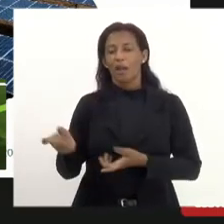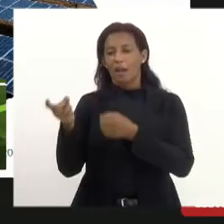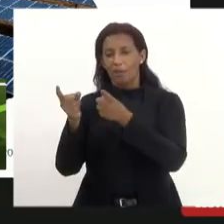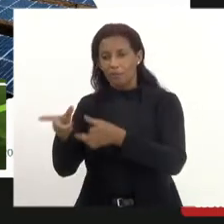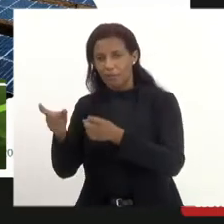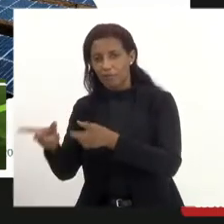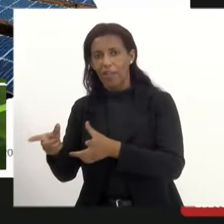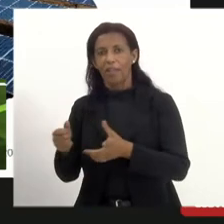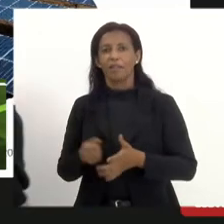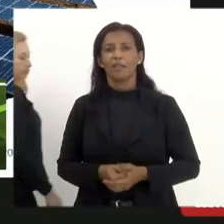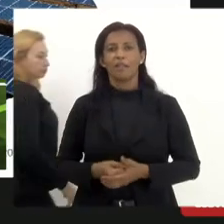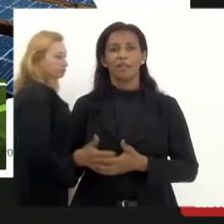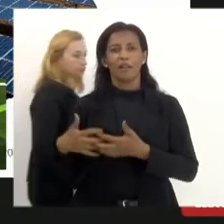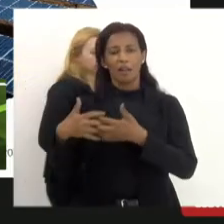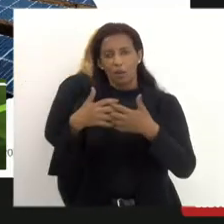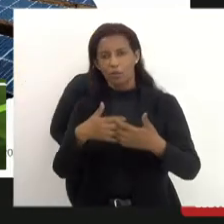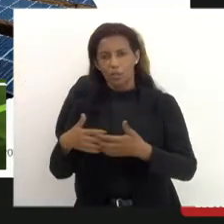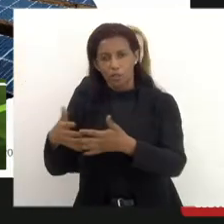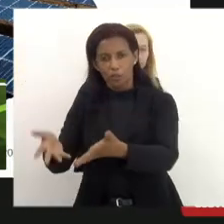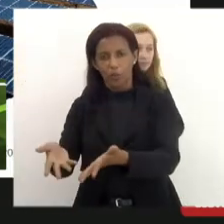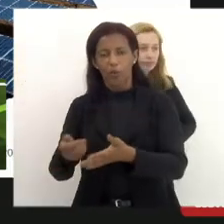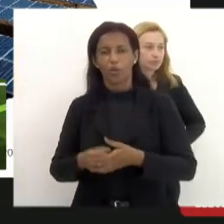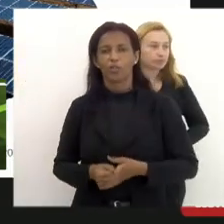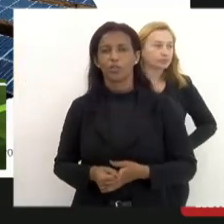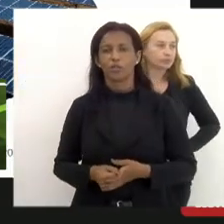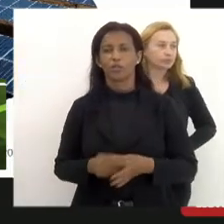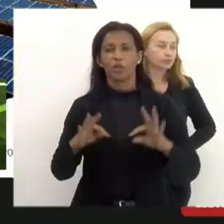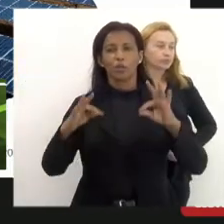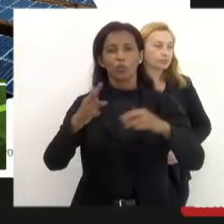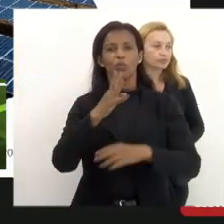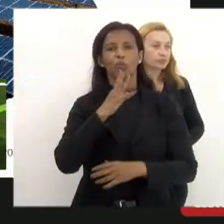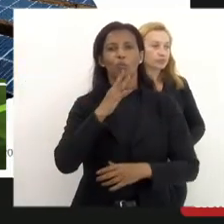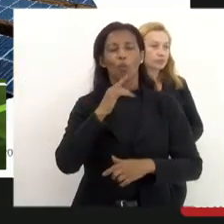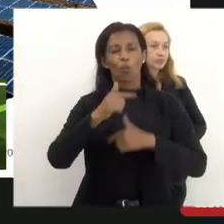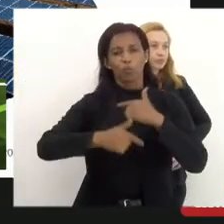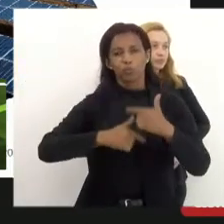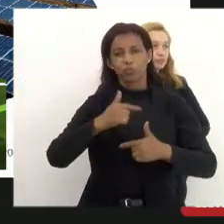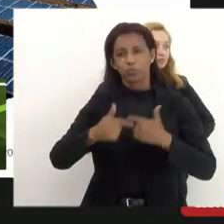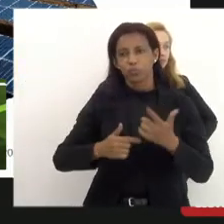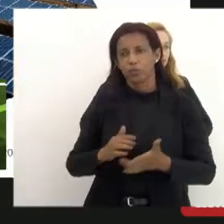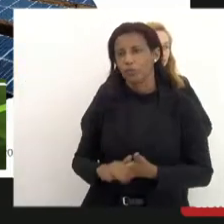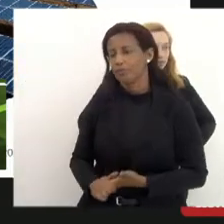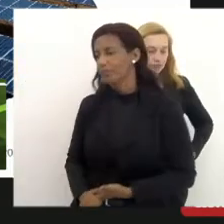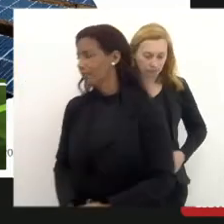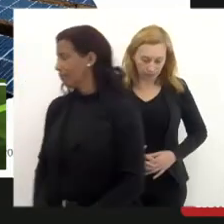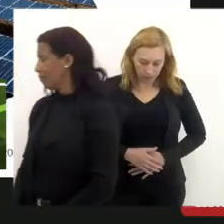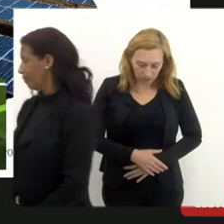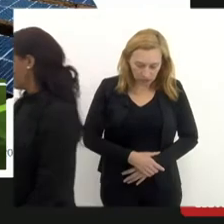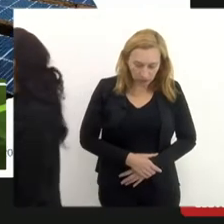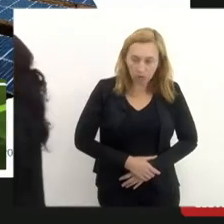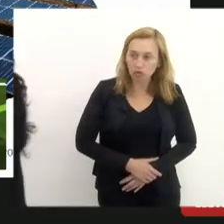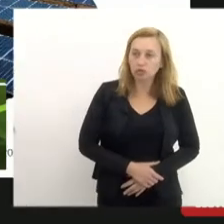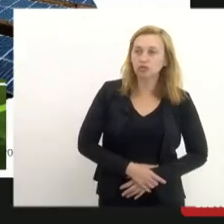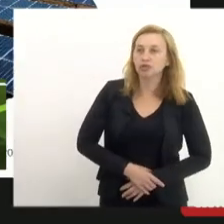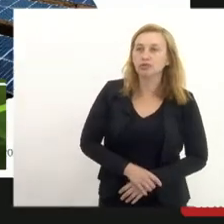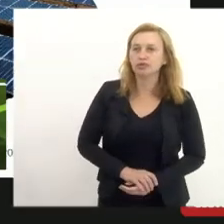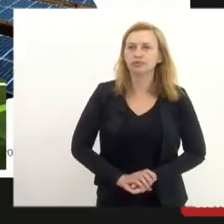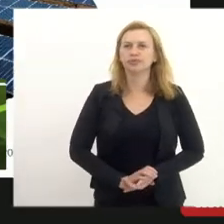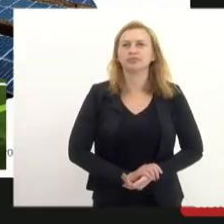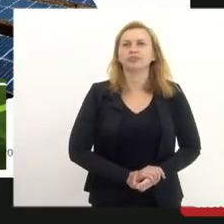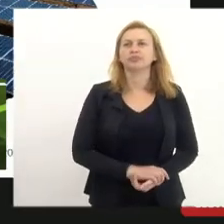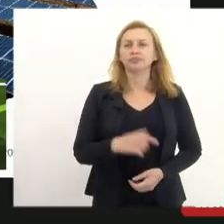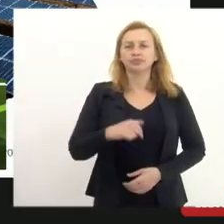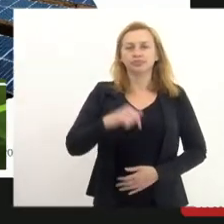comercialização, enfim, transporte, atividade que a gente decida atuar no que diz respeito ao gás aqui no